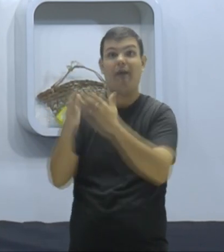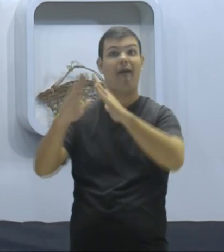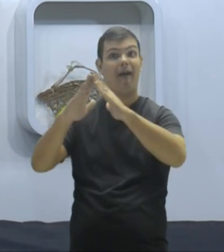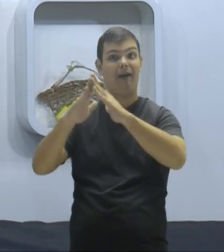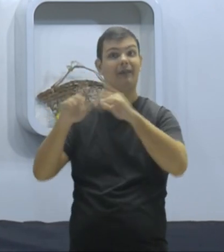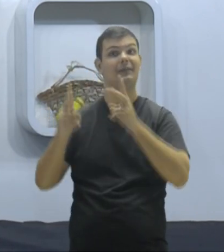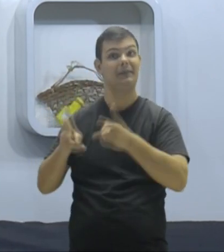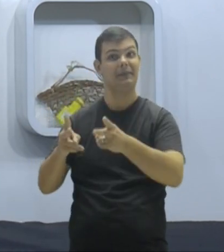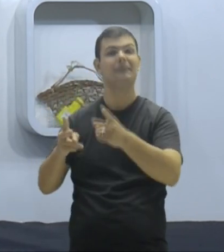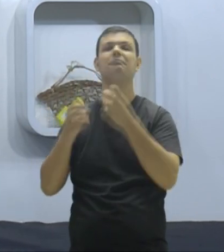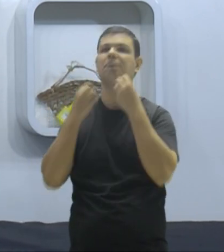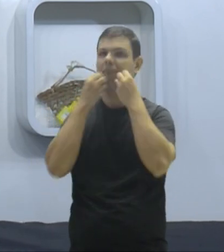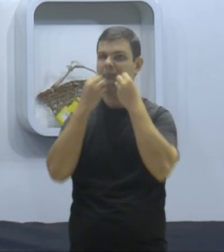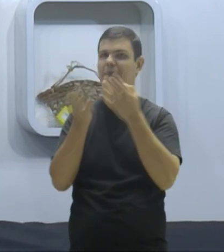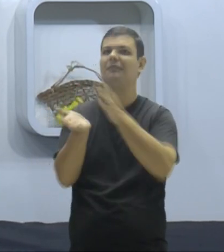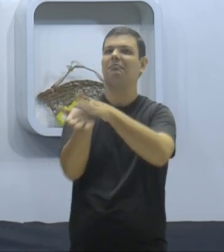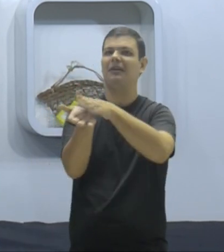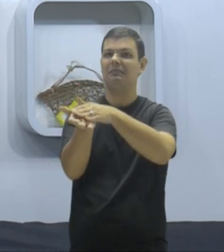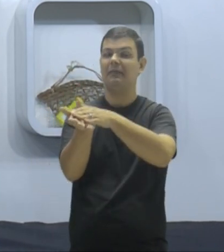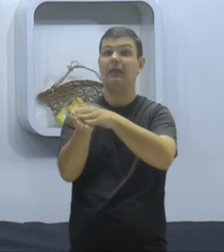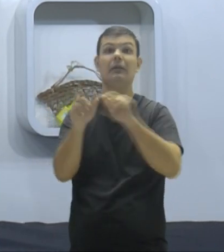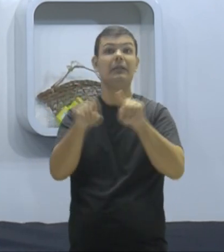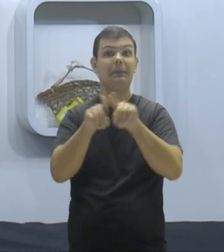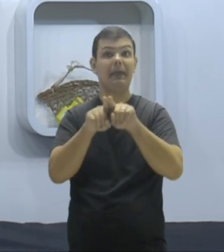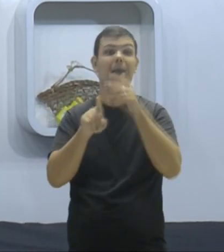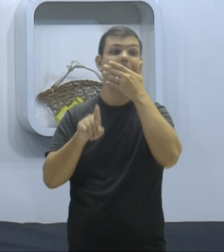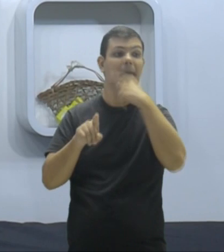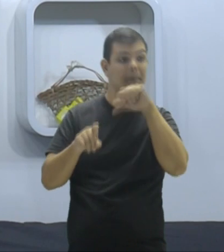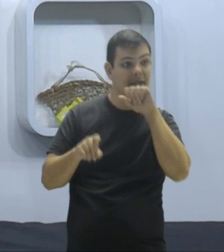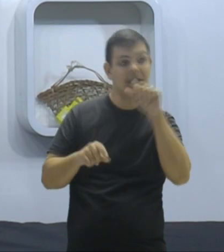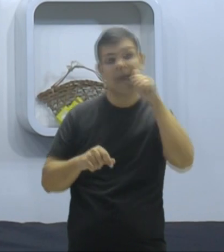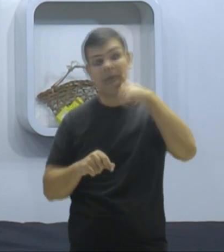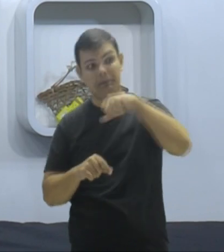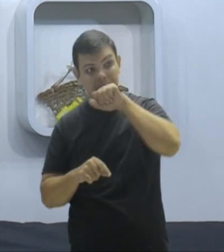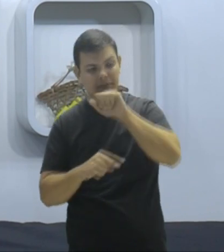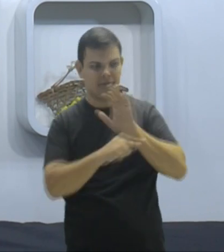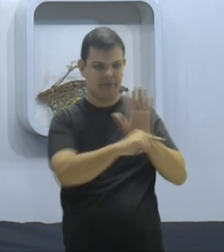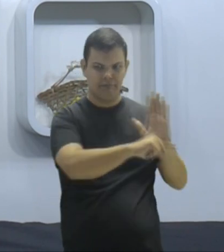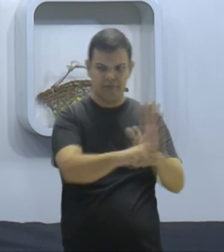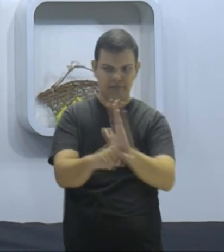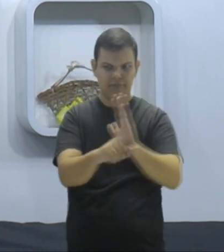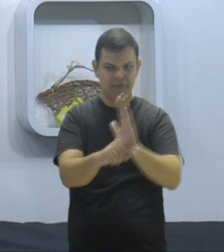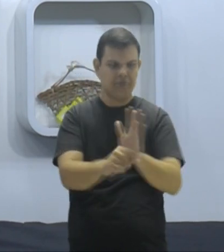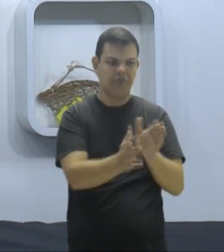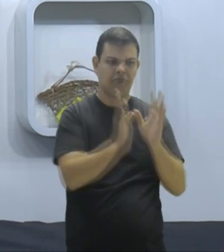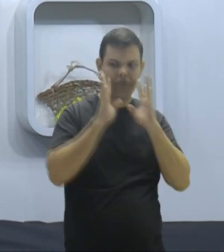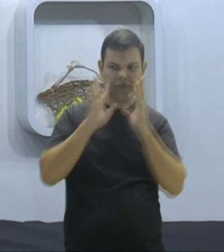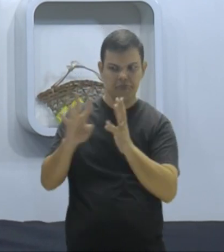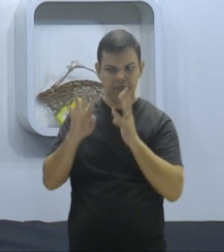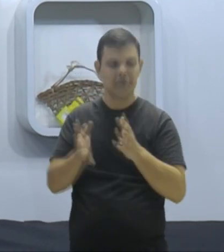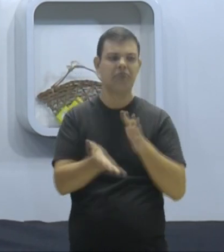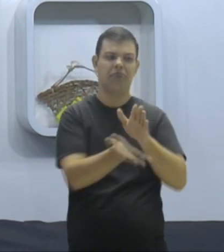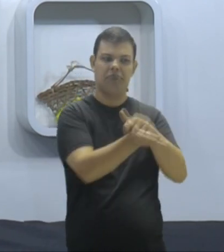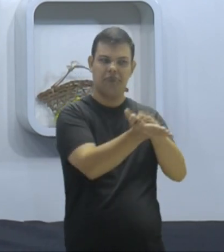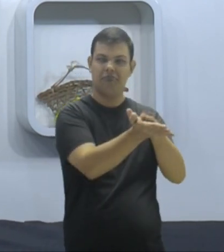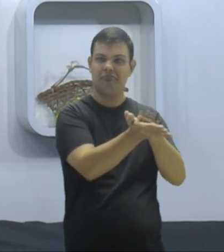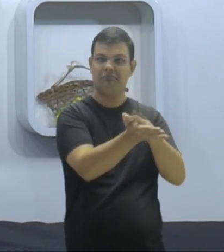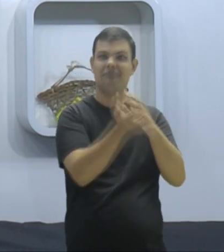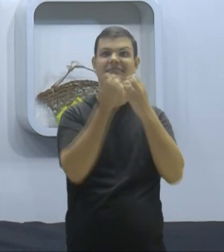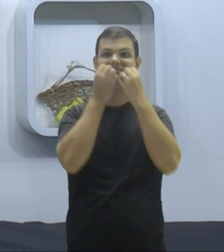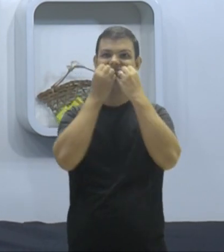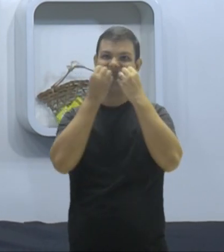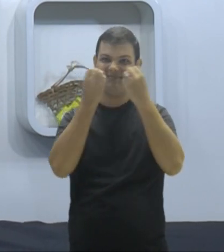casa, e parabéns também àqueles pais que conseguem desenvolver com seus filhos, dar a devida atenção. Apesar desse período,